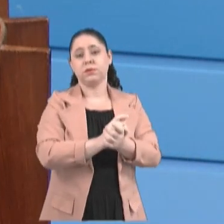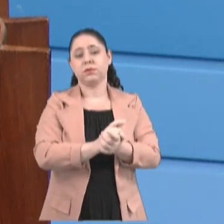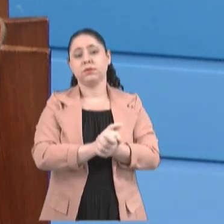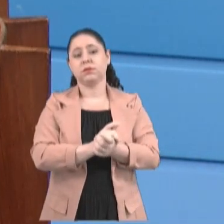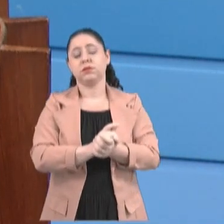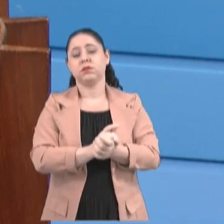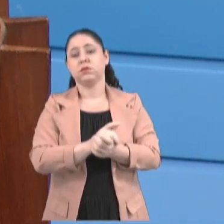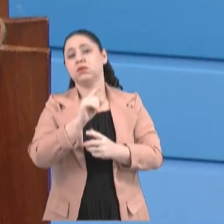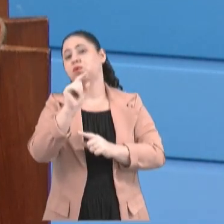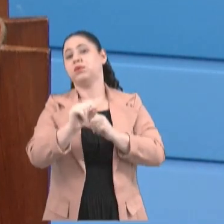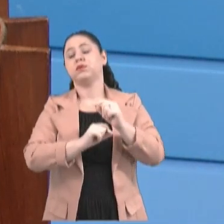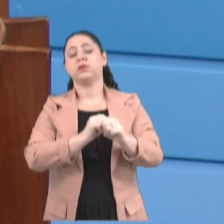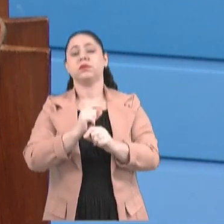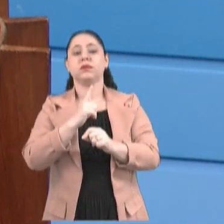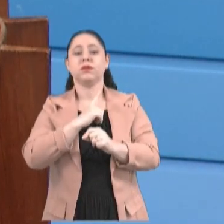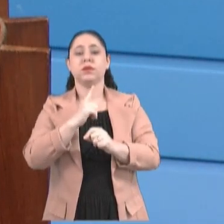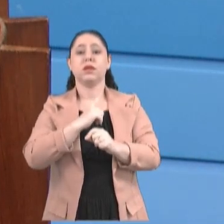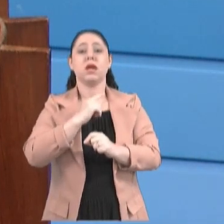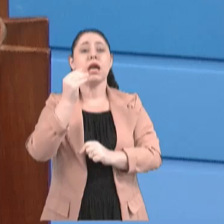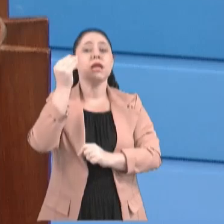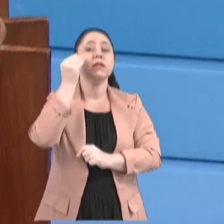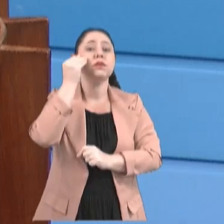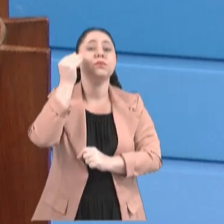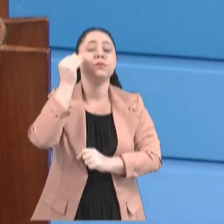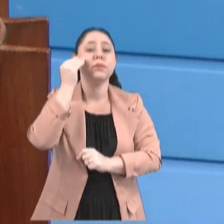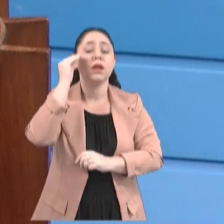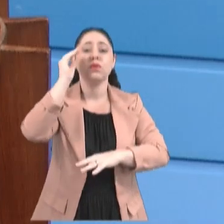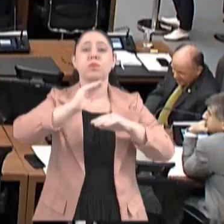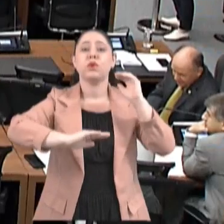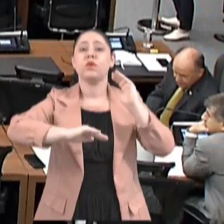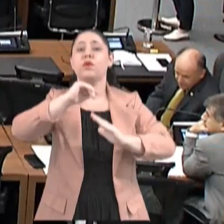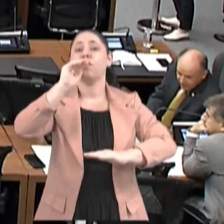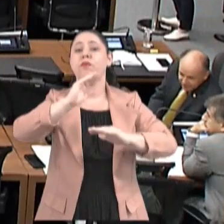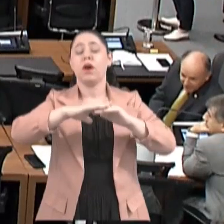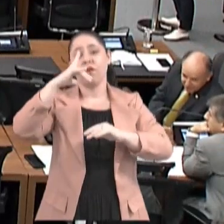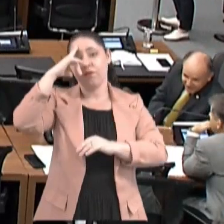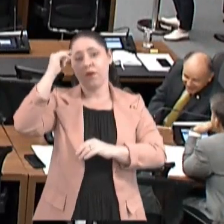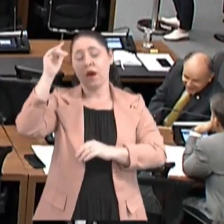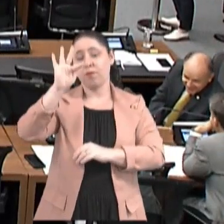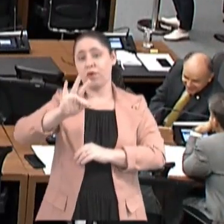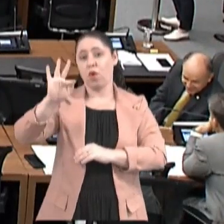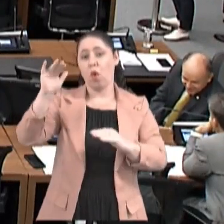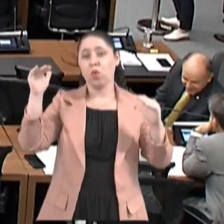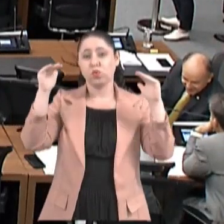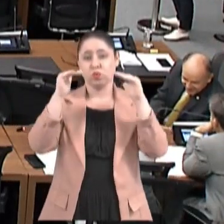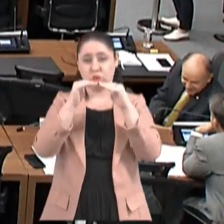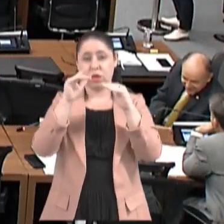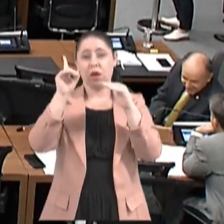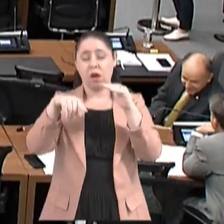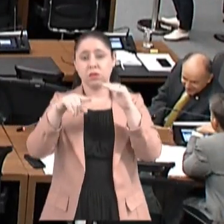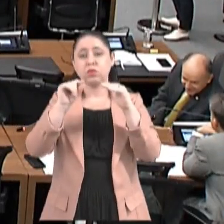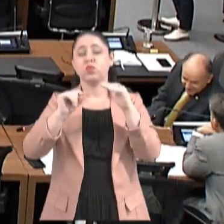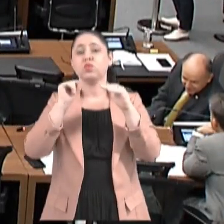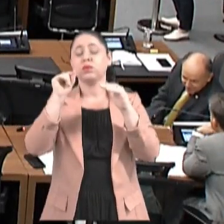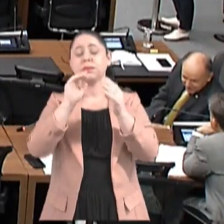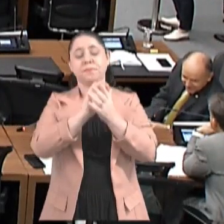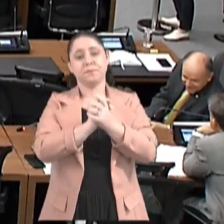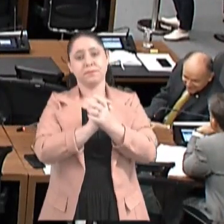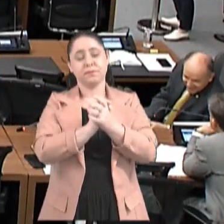e o que dá a experiência profissional de nível superior compatível com a função